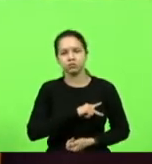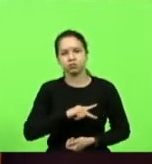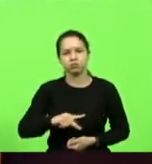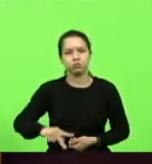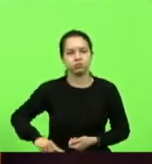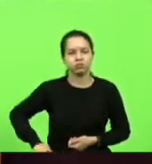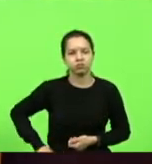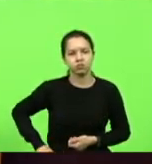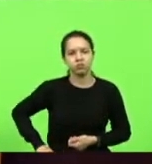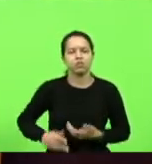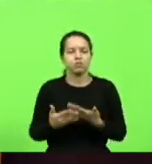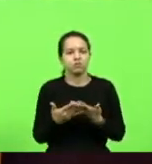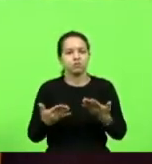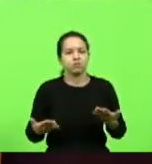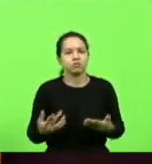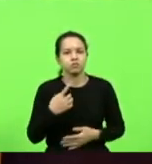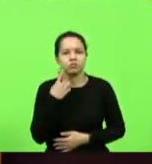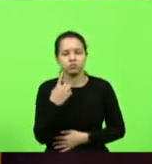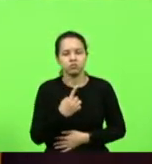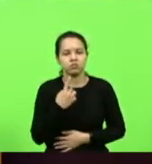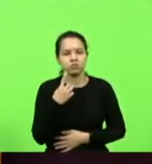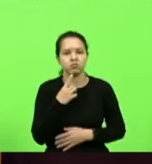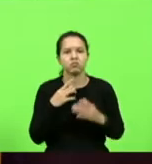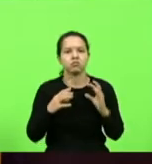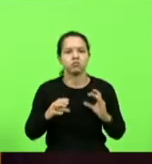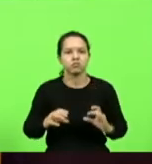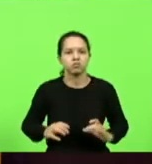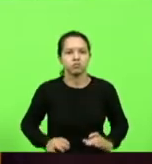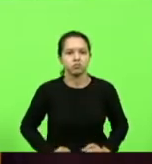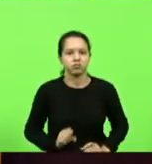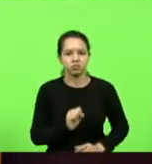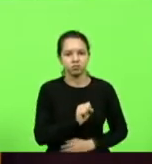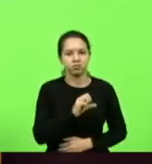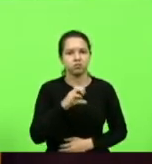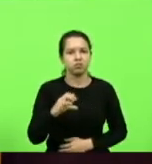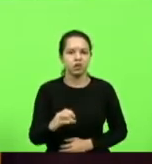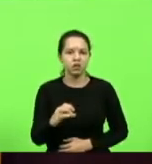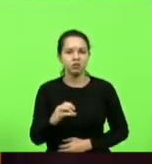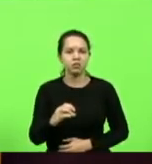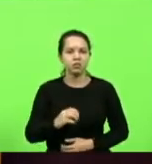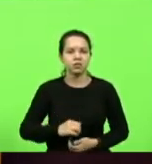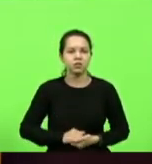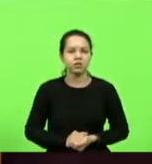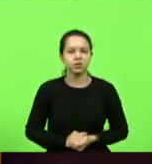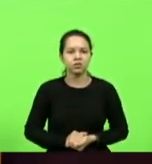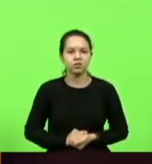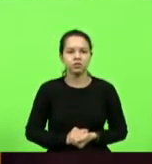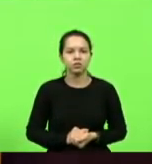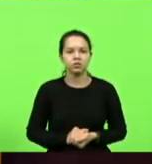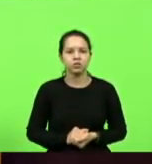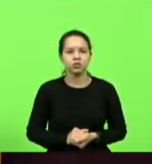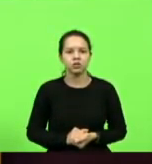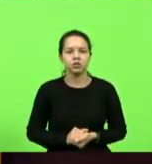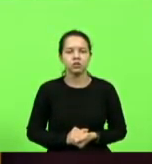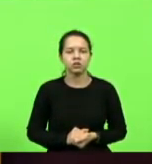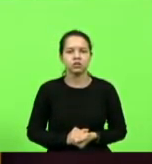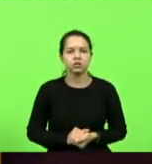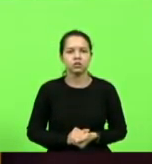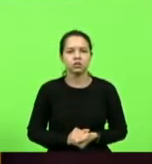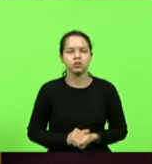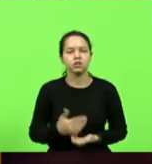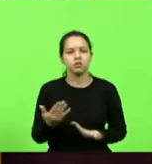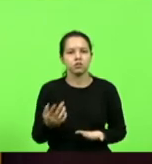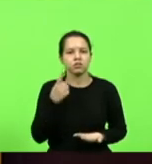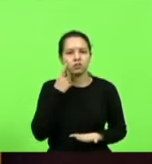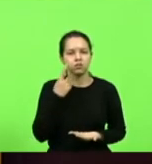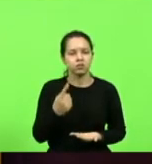senhores deputados, cidadão catarinense que nos ouvem e nos veem pela TV